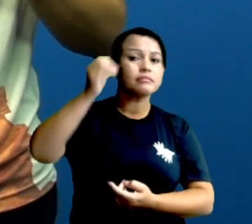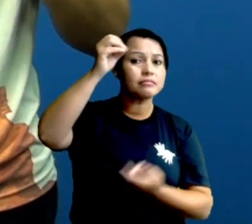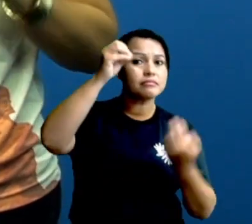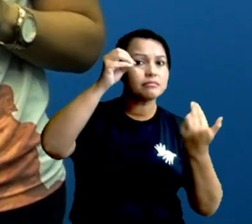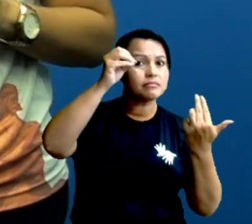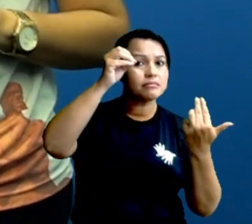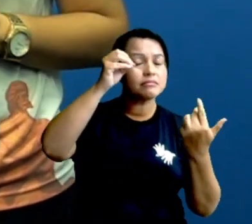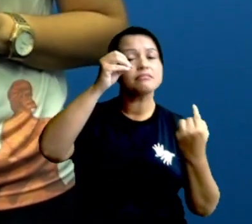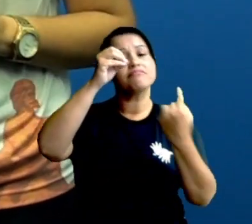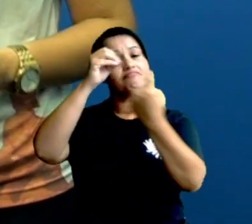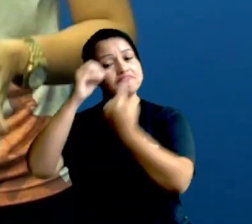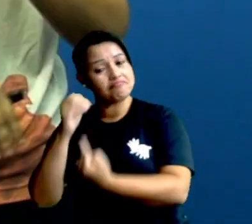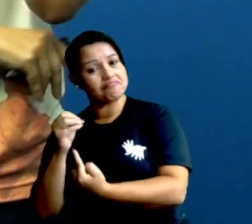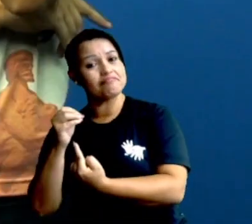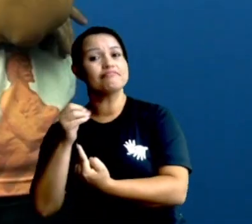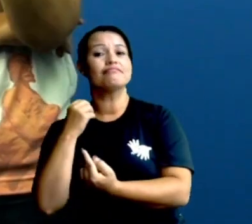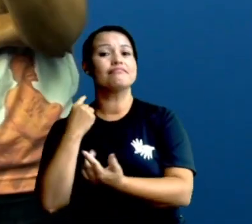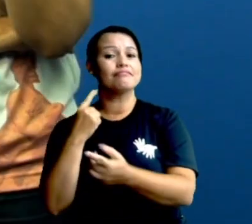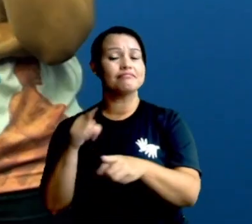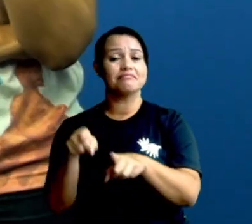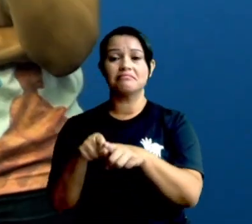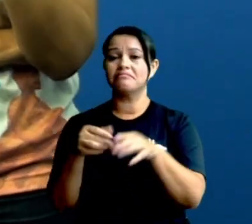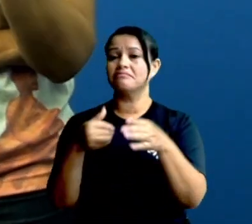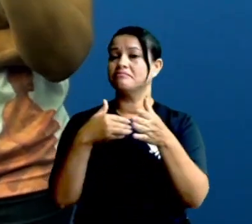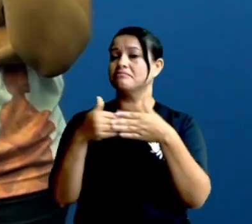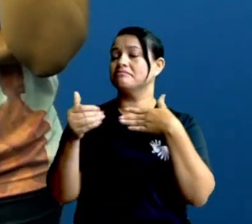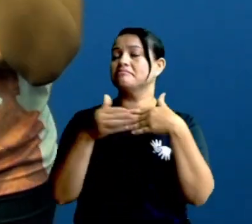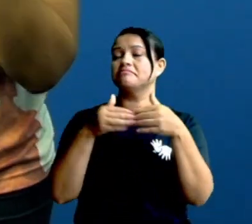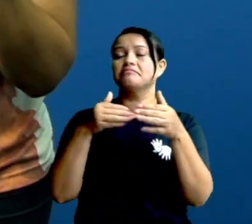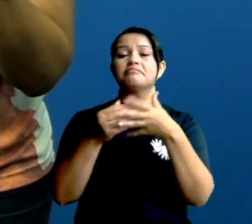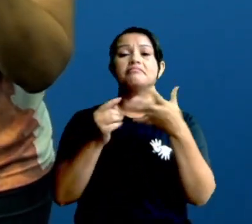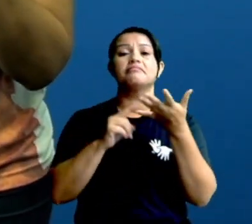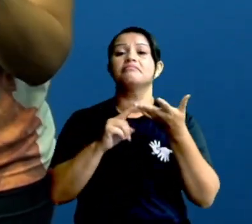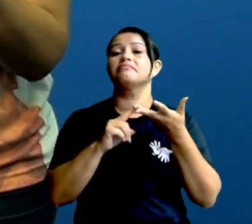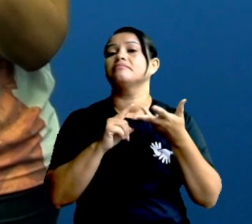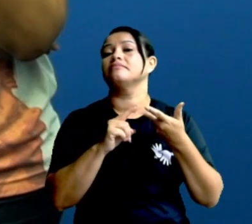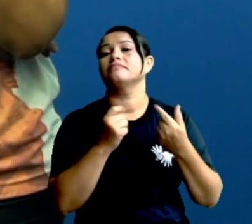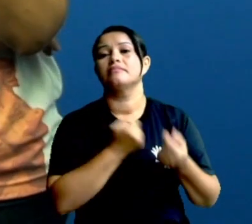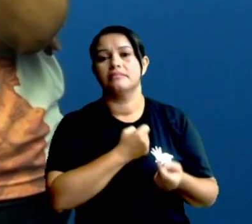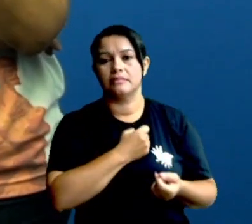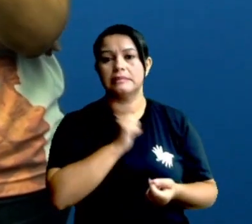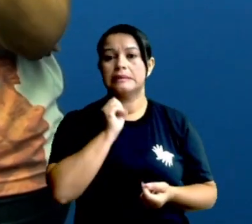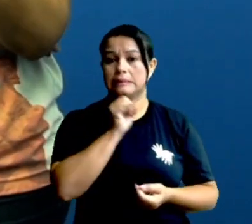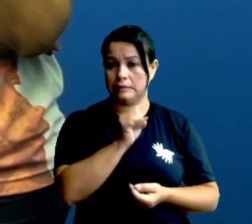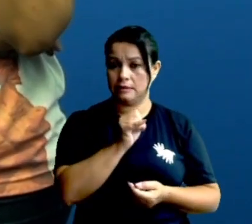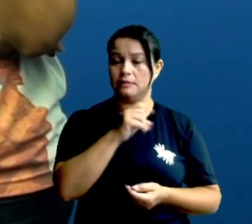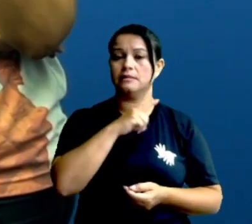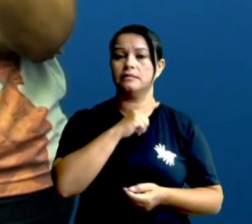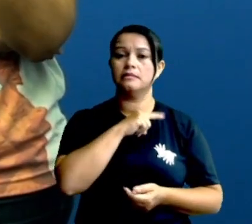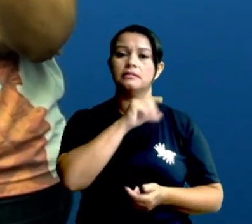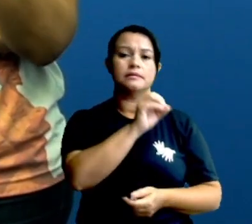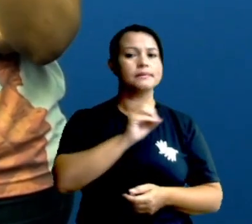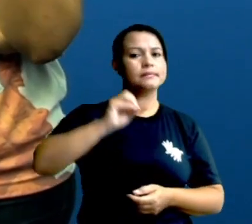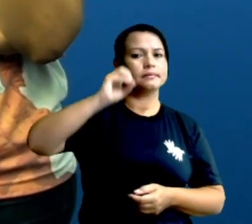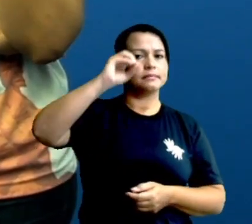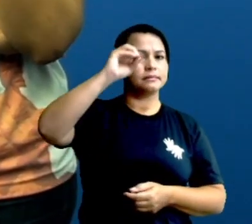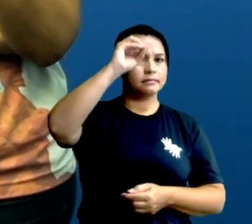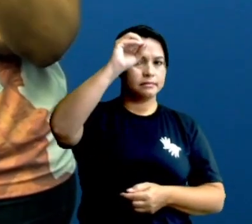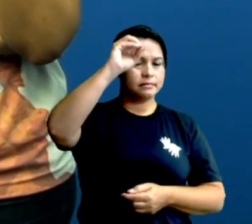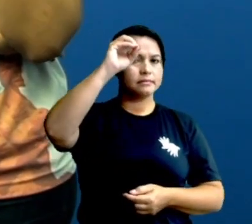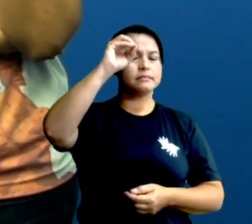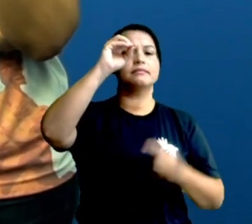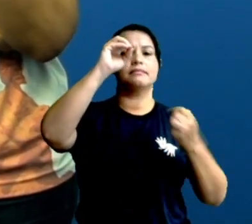ser igual a 1, tá? Não importa o número. Se ele foi elevado